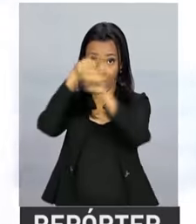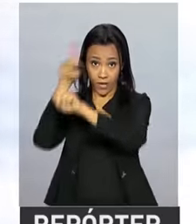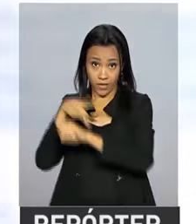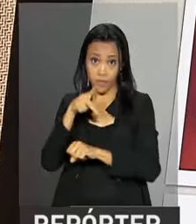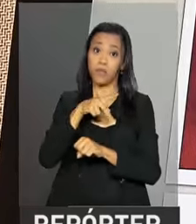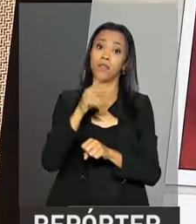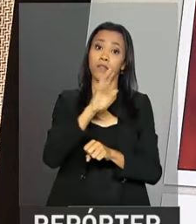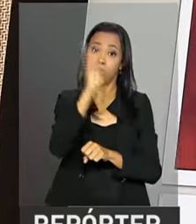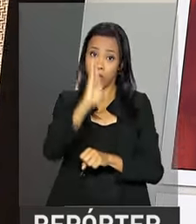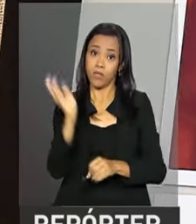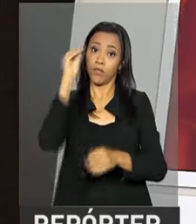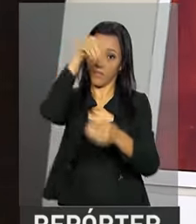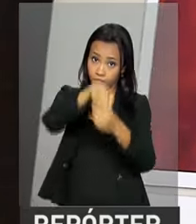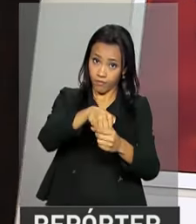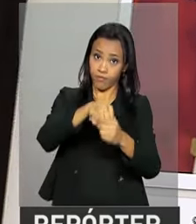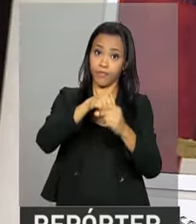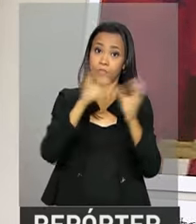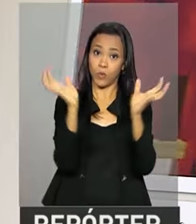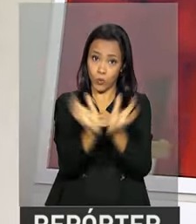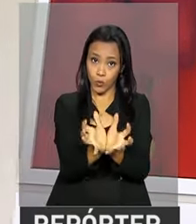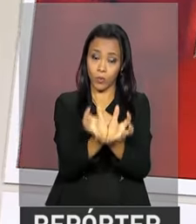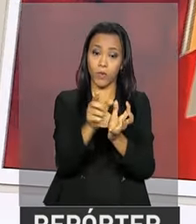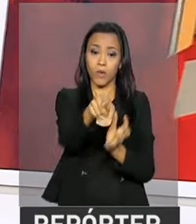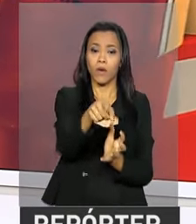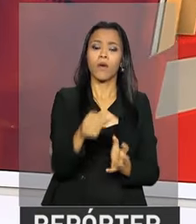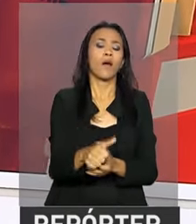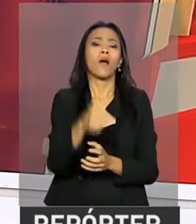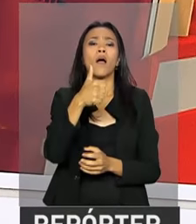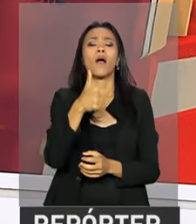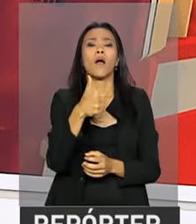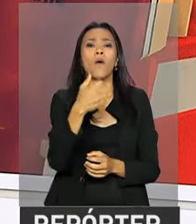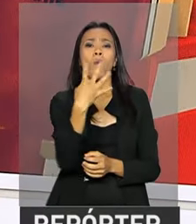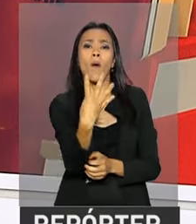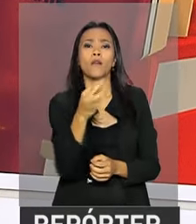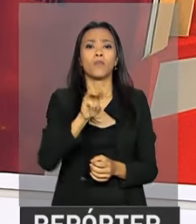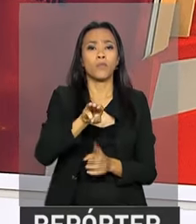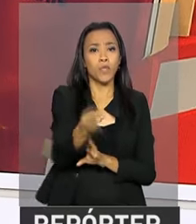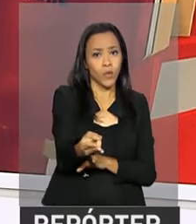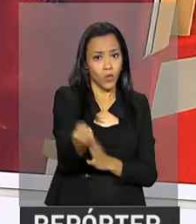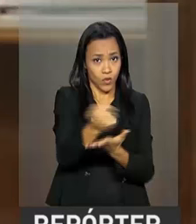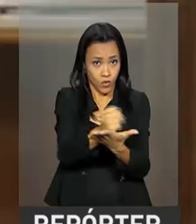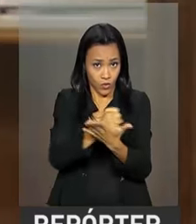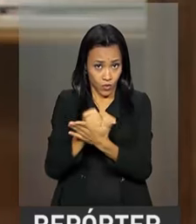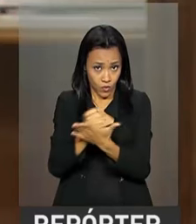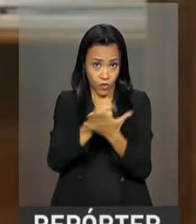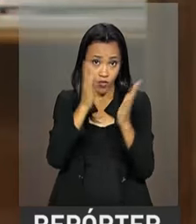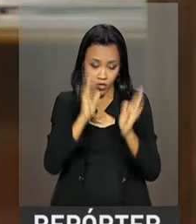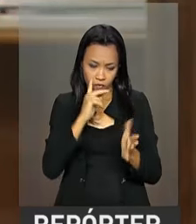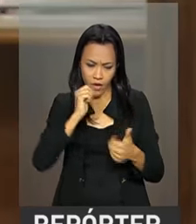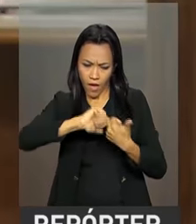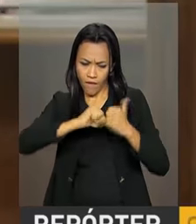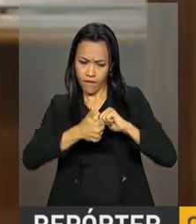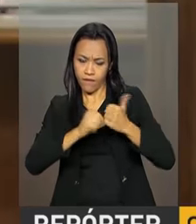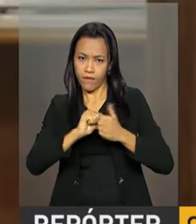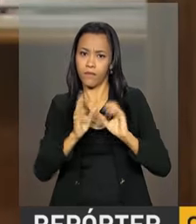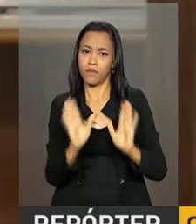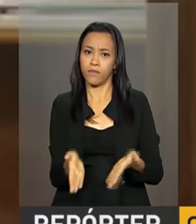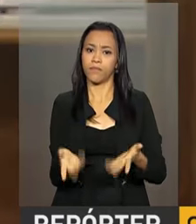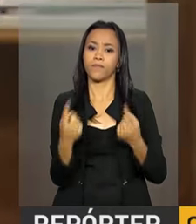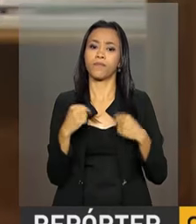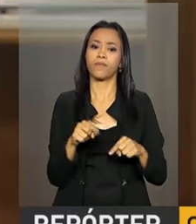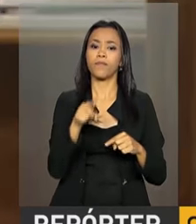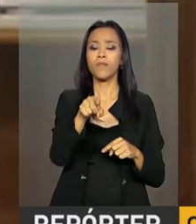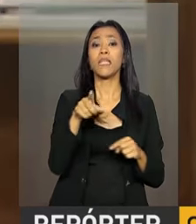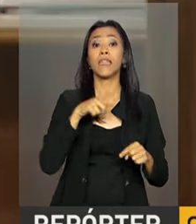o Brasil. Em 3 anos, cerca de 4 milhões de jogos online foram avaliados. Há um sistema denominado